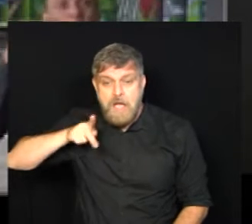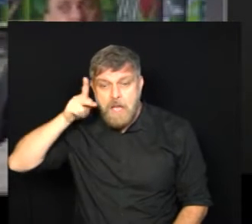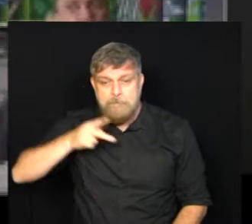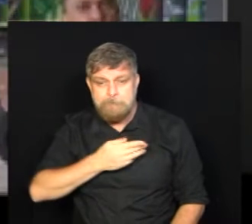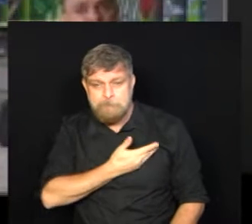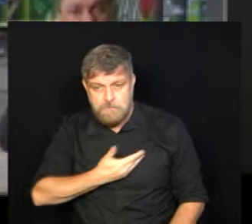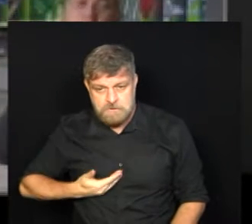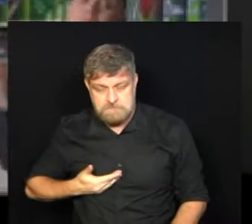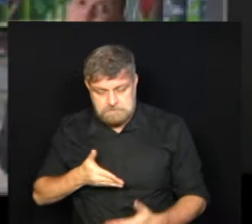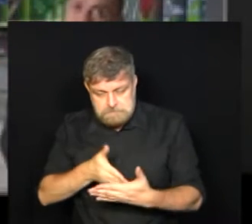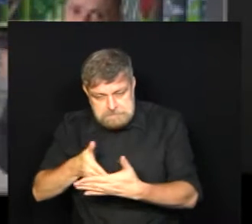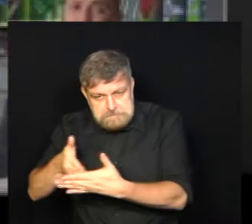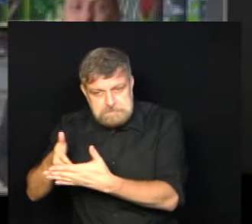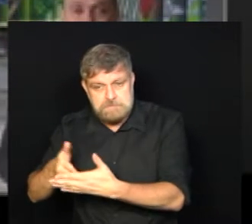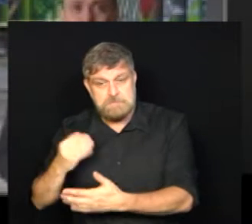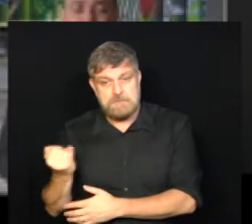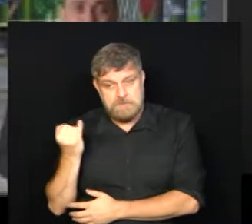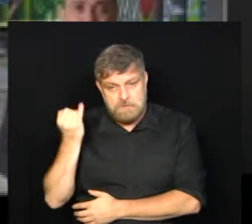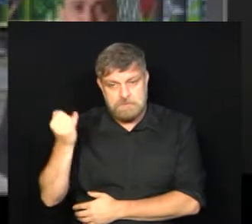são importantes. Próximo.